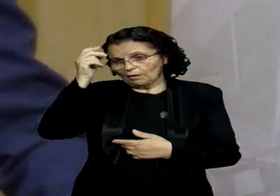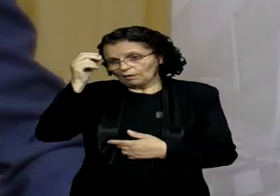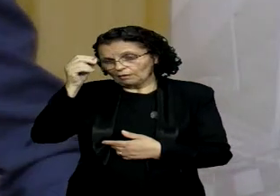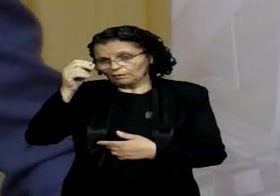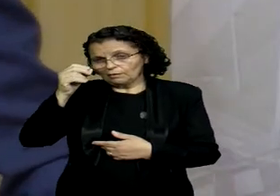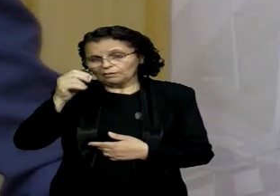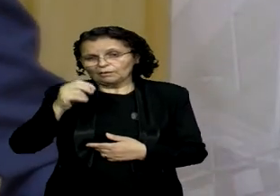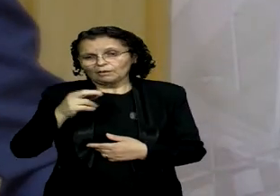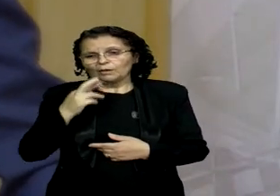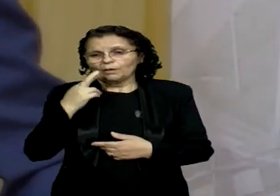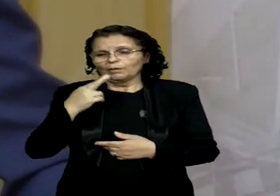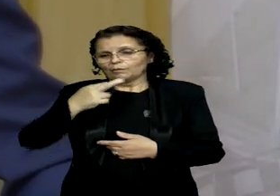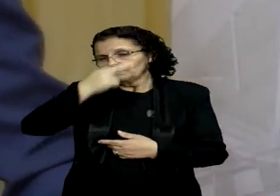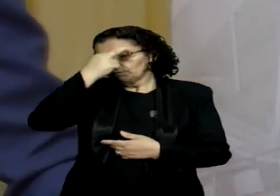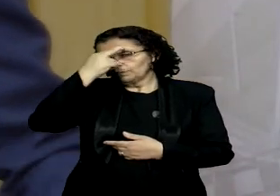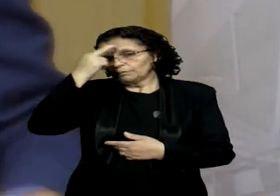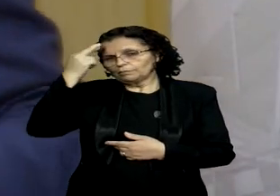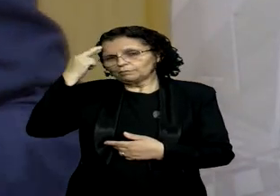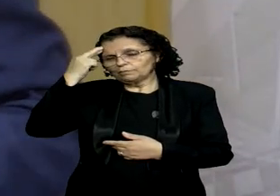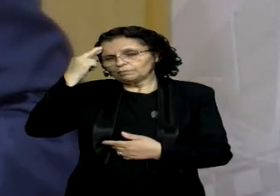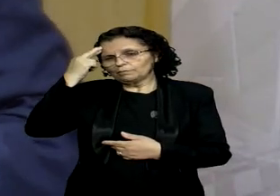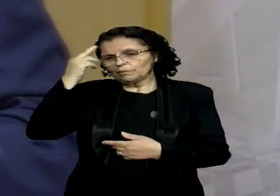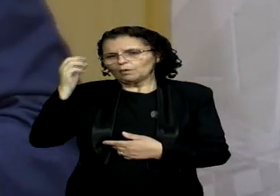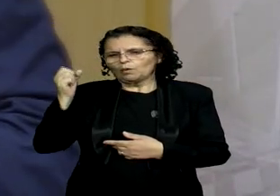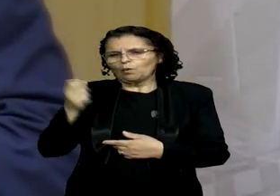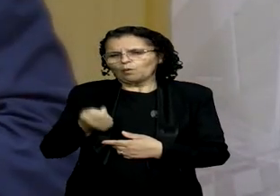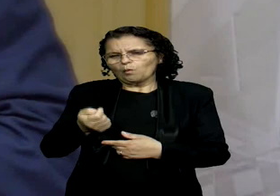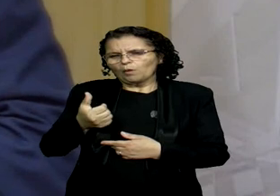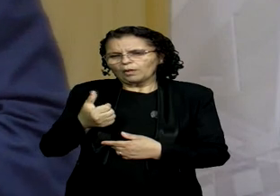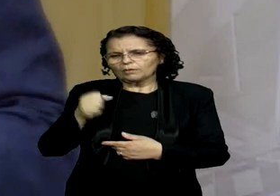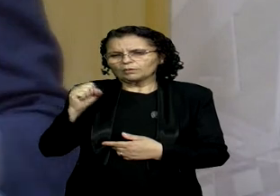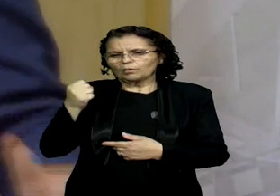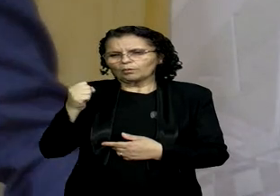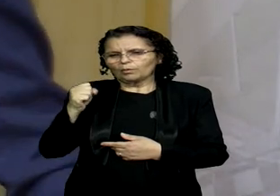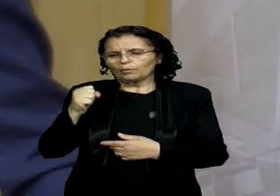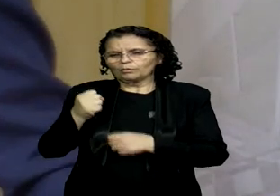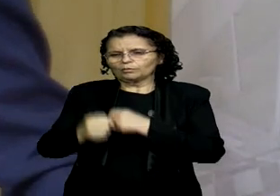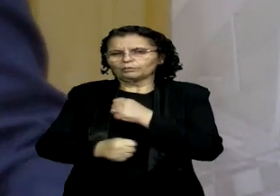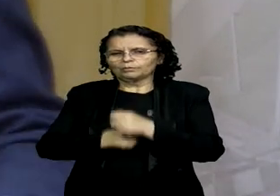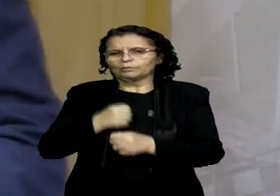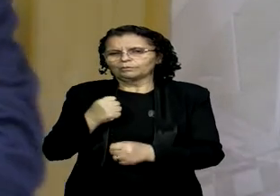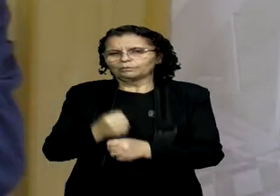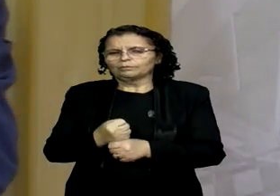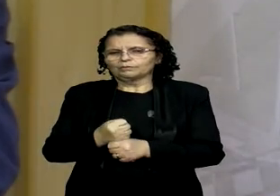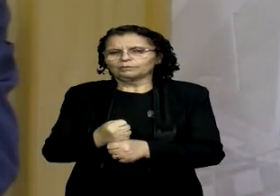longo dos seus quase 8 anos de mandato, ao longo de quase,